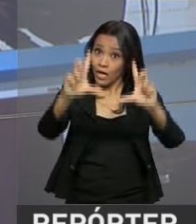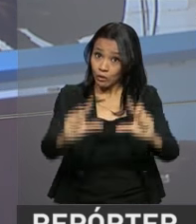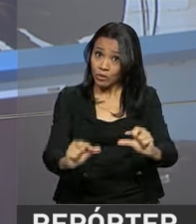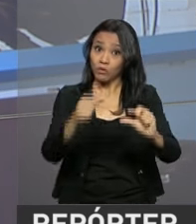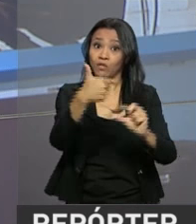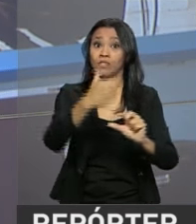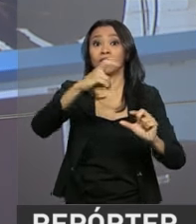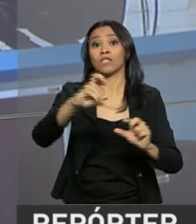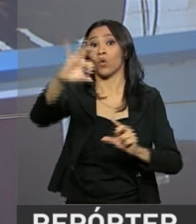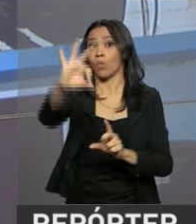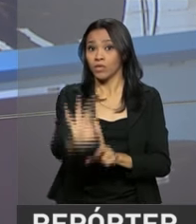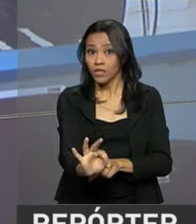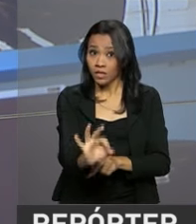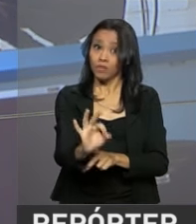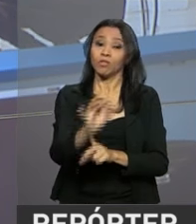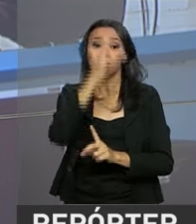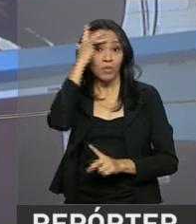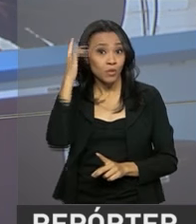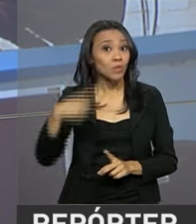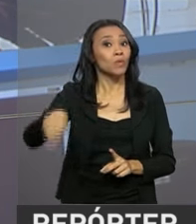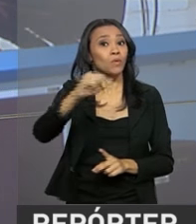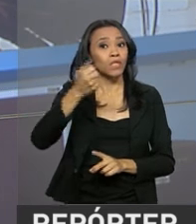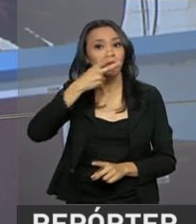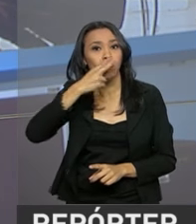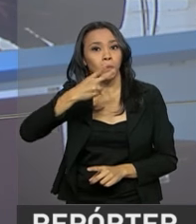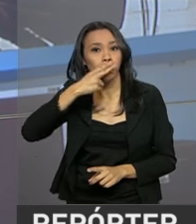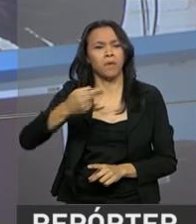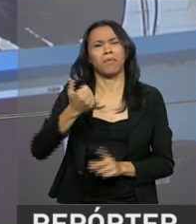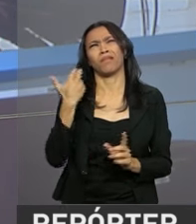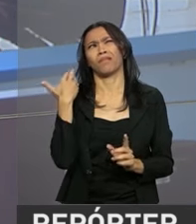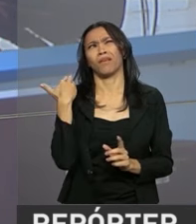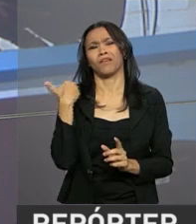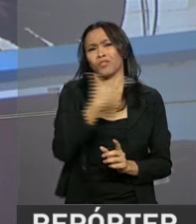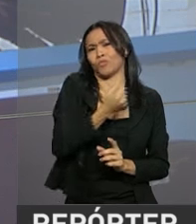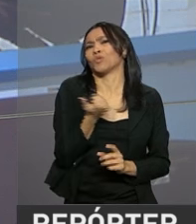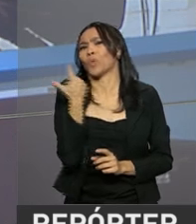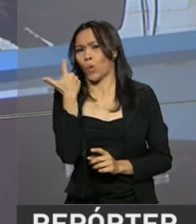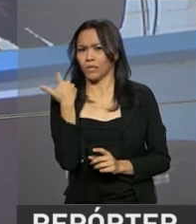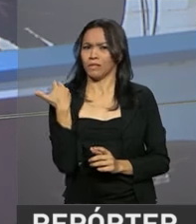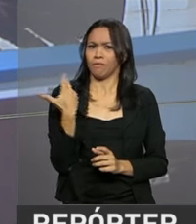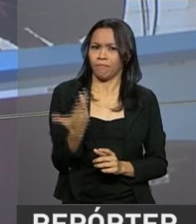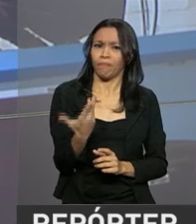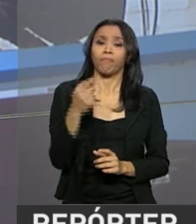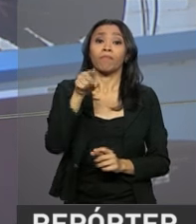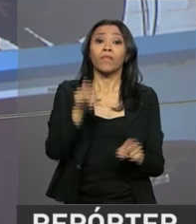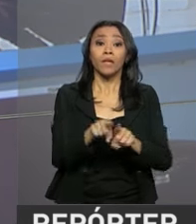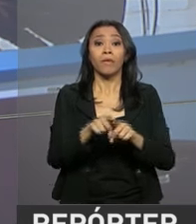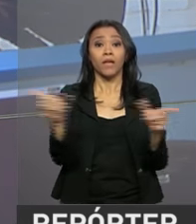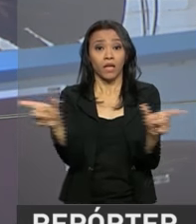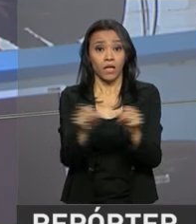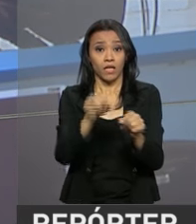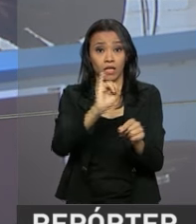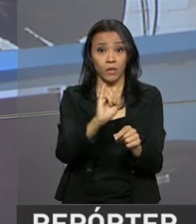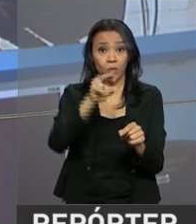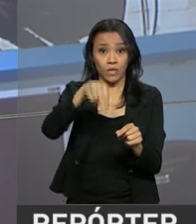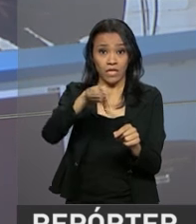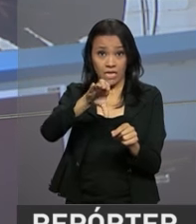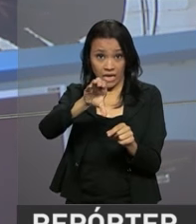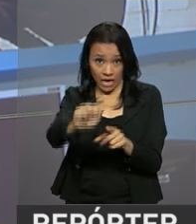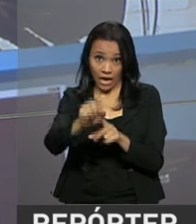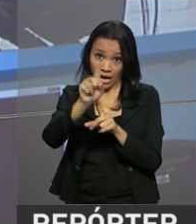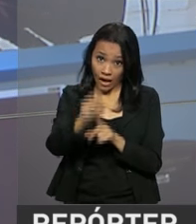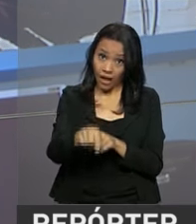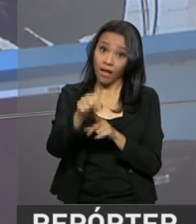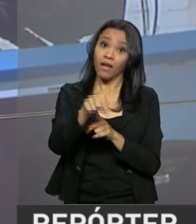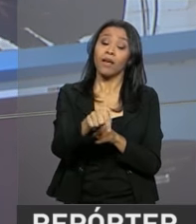de 25% no número de fumantes desde 2012. Especialistas do INCA, o Instituto Nacional do Câncer, no